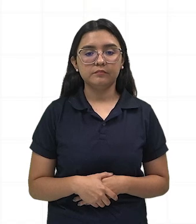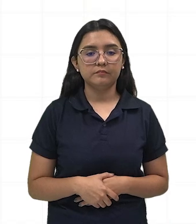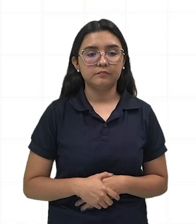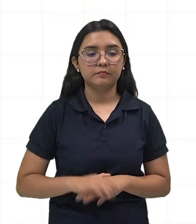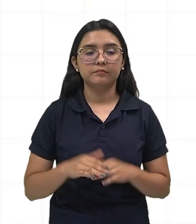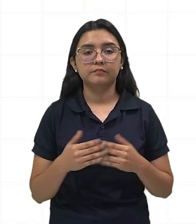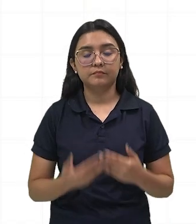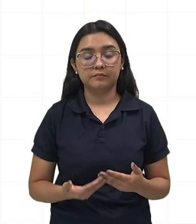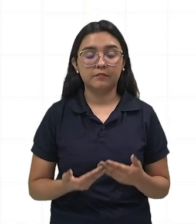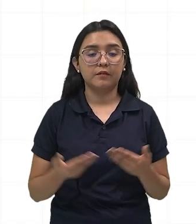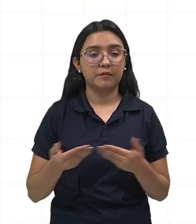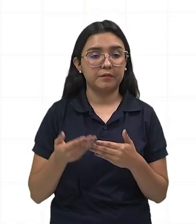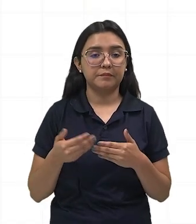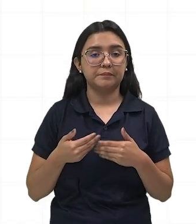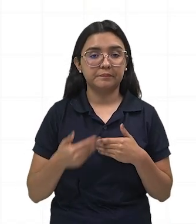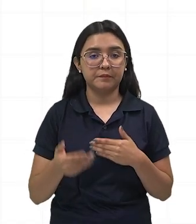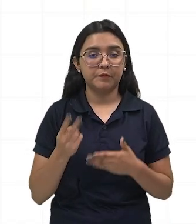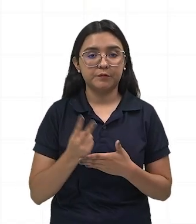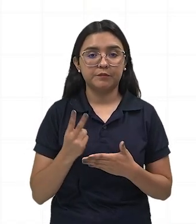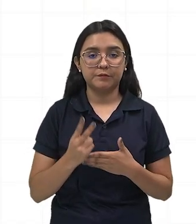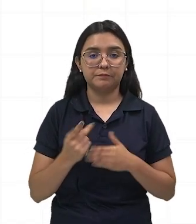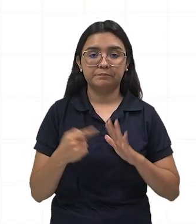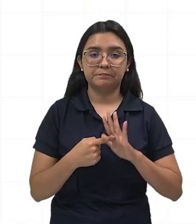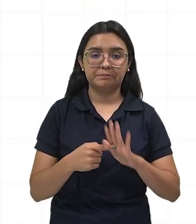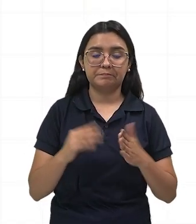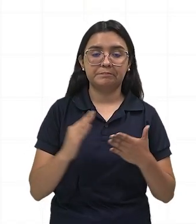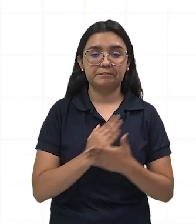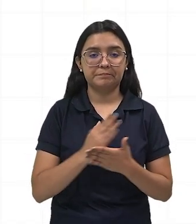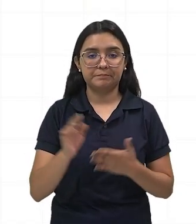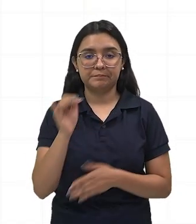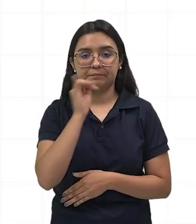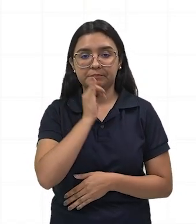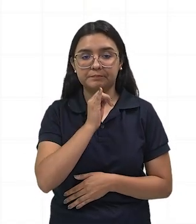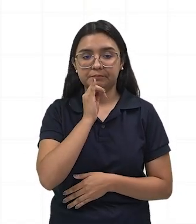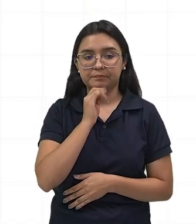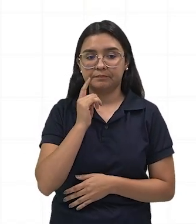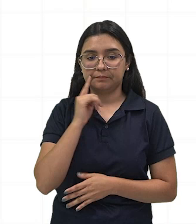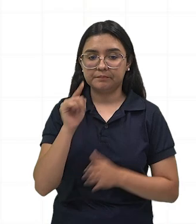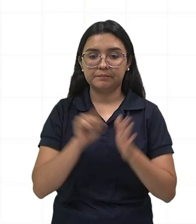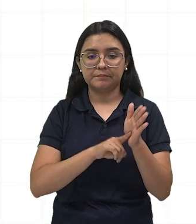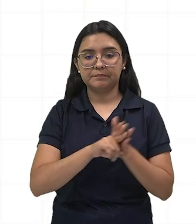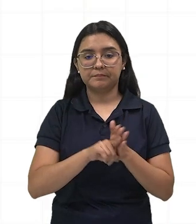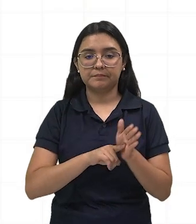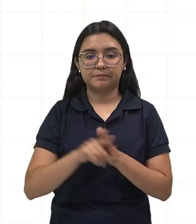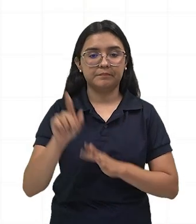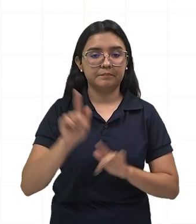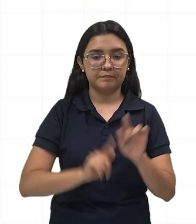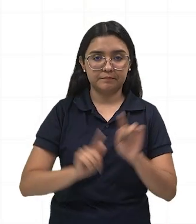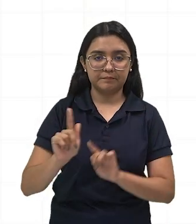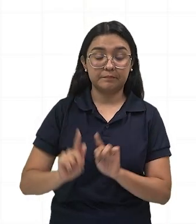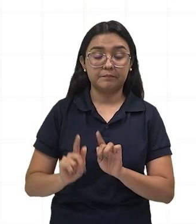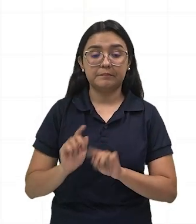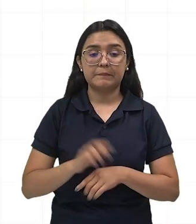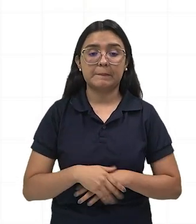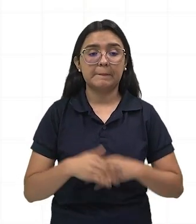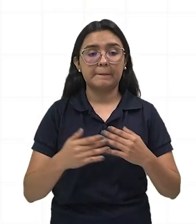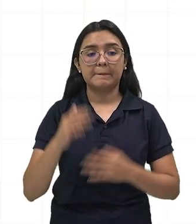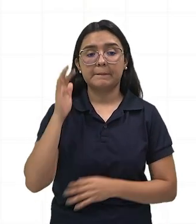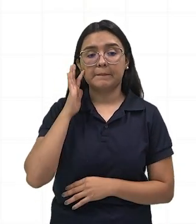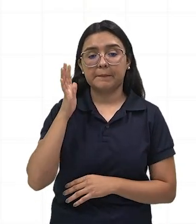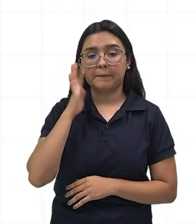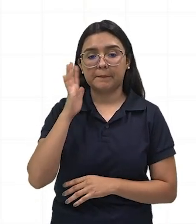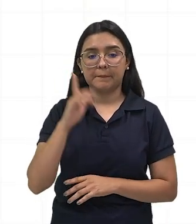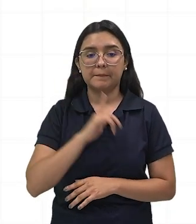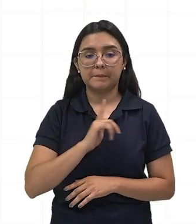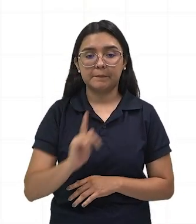falando em exemplo, vamos aqui para alguns exemplos. Nós temos aqui exemplo de pesquisa censitária. Imagine que um